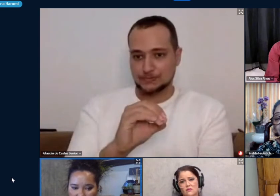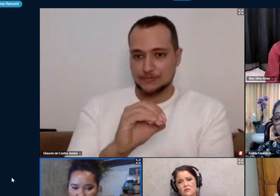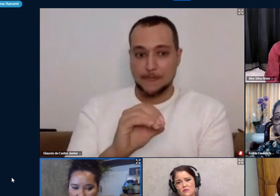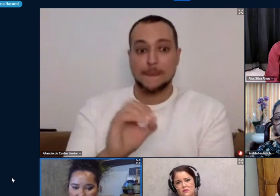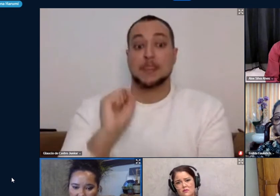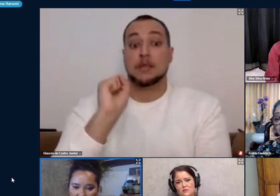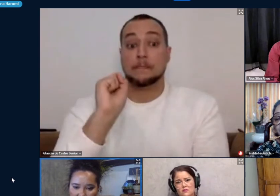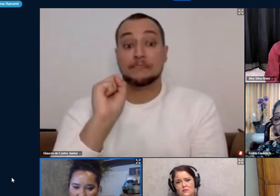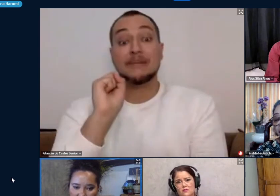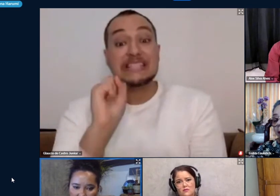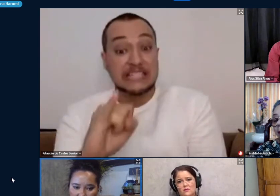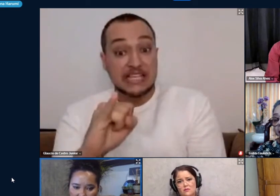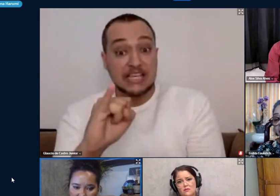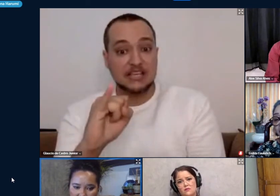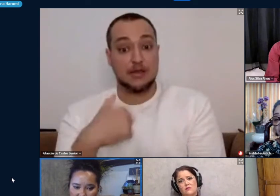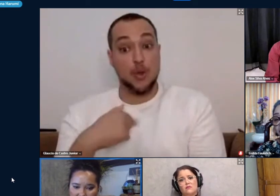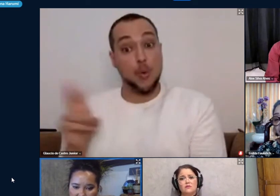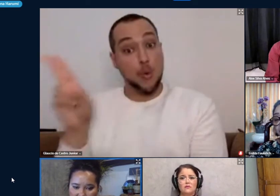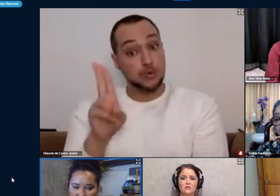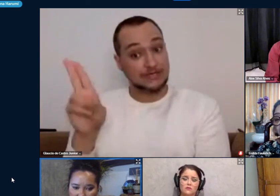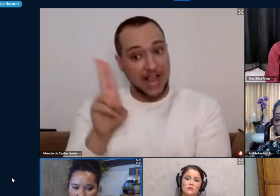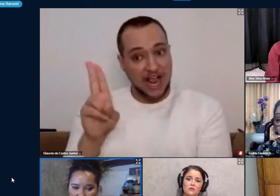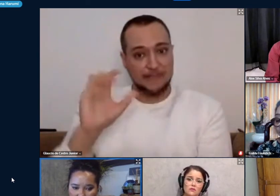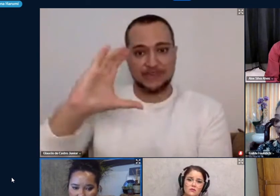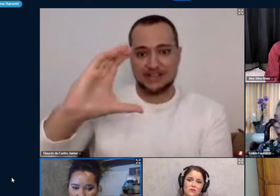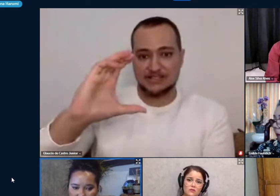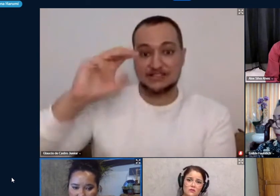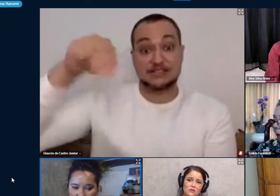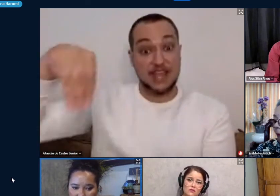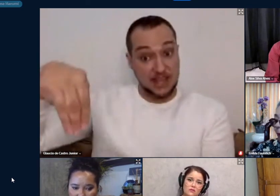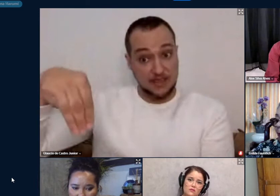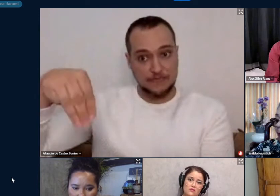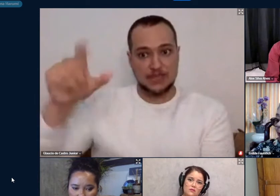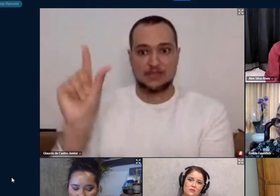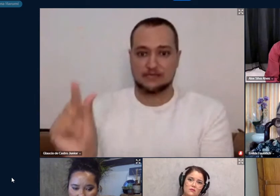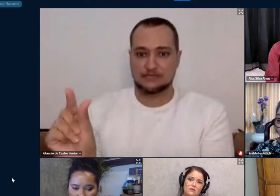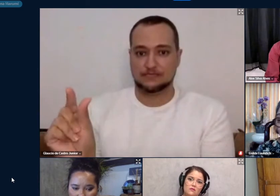morfema base relacionados a essa área.